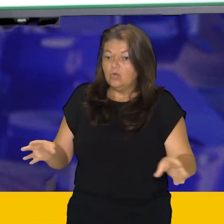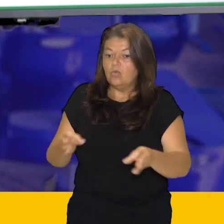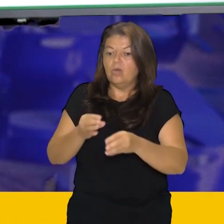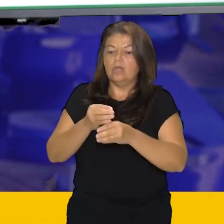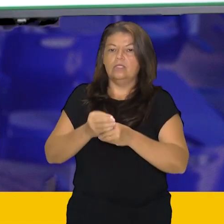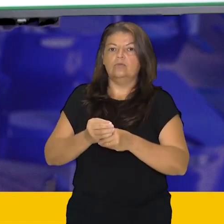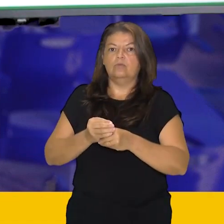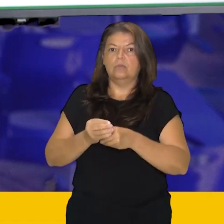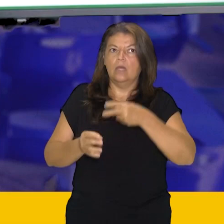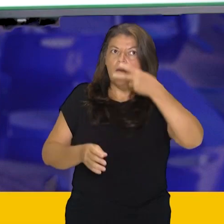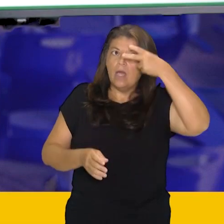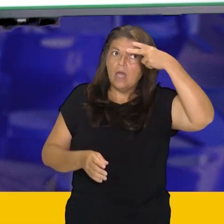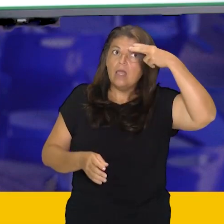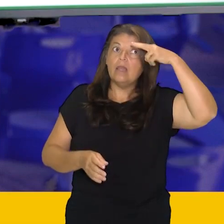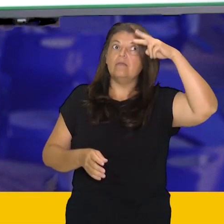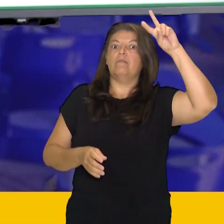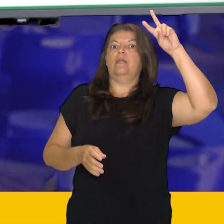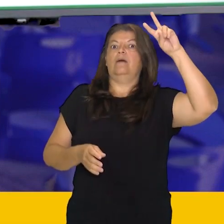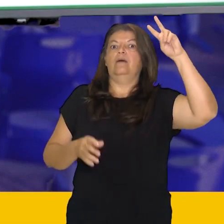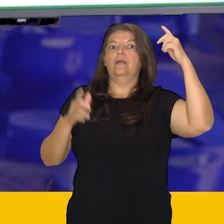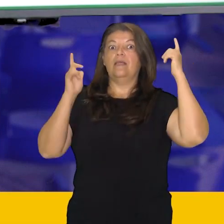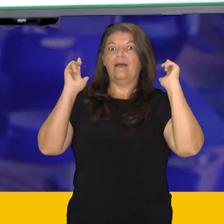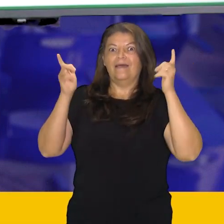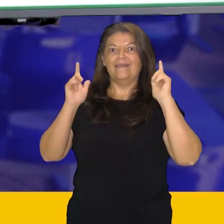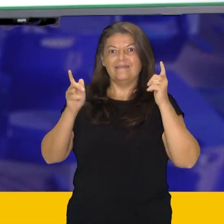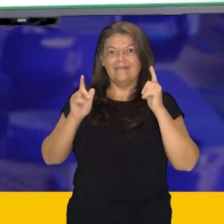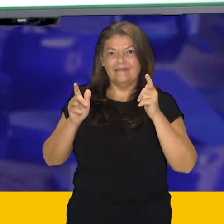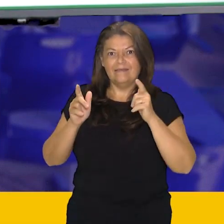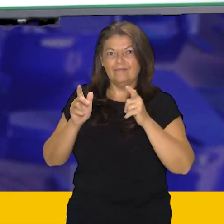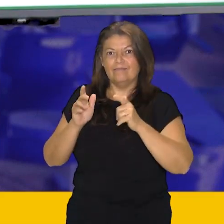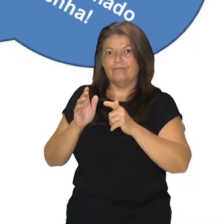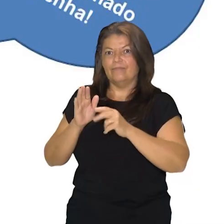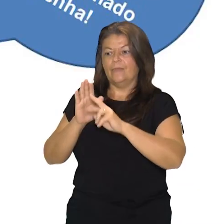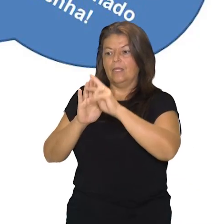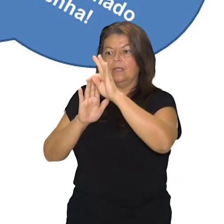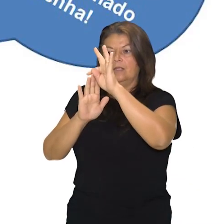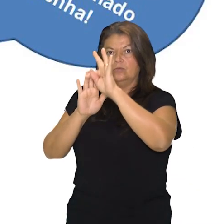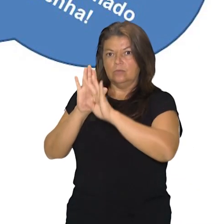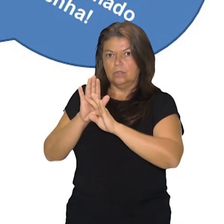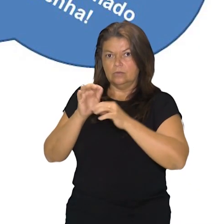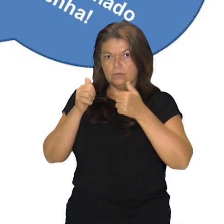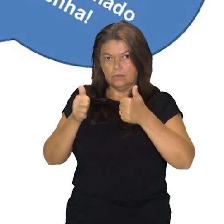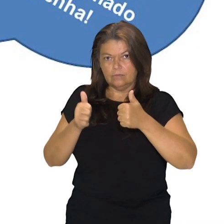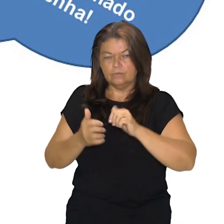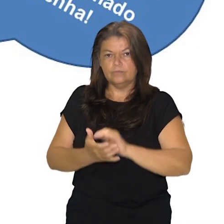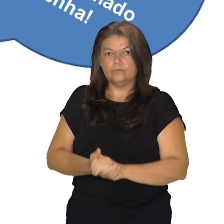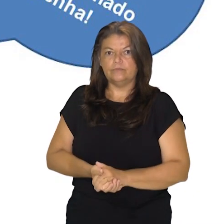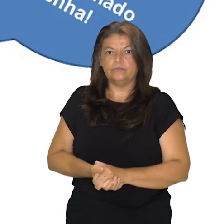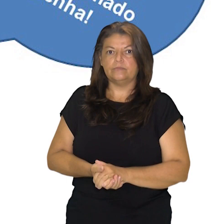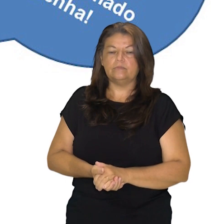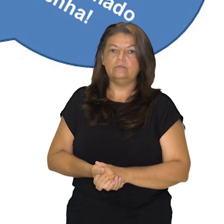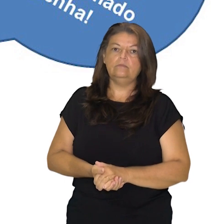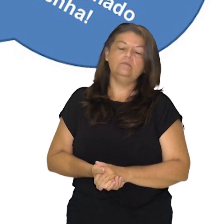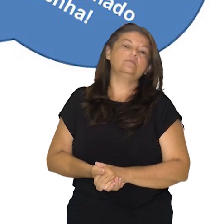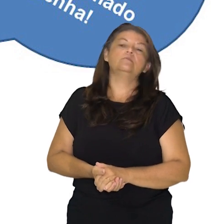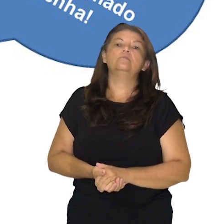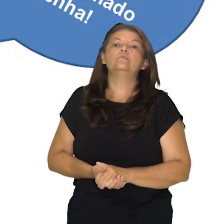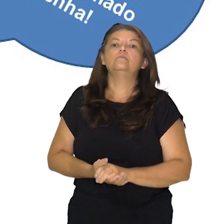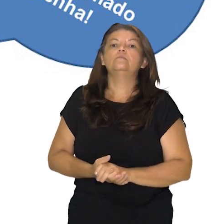vocês relembrem o que é uma resenha crítica, vamos conversar um pouquinho sobre isso agora, tá certo? Veja só,